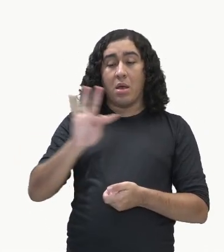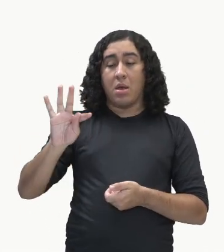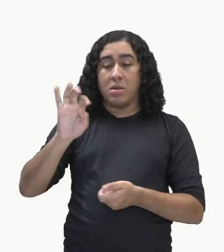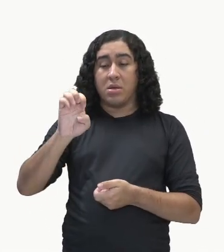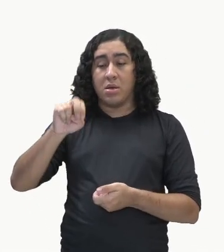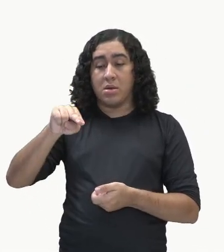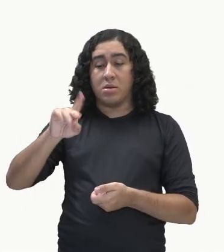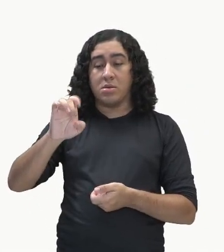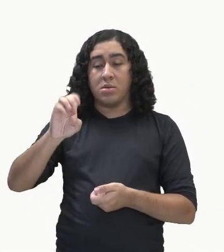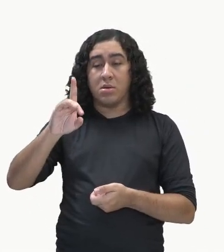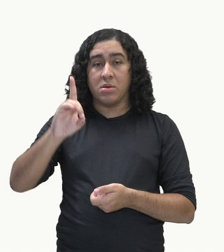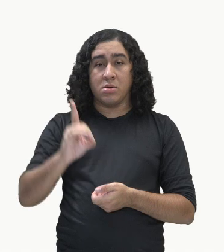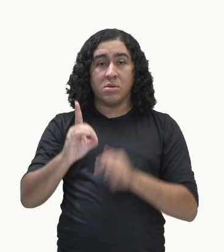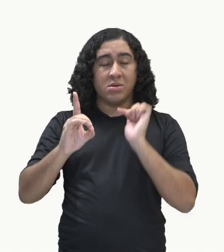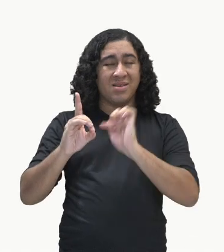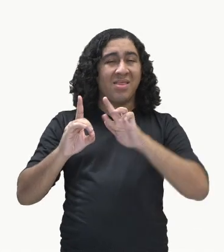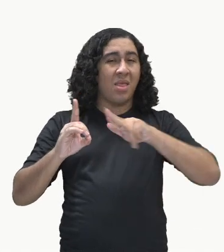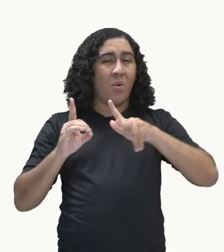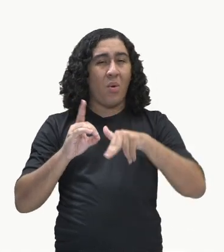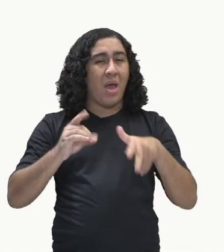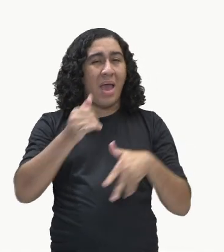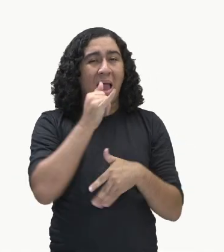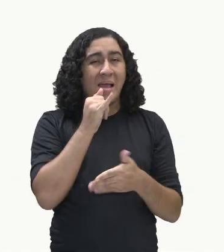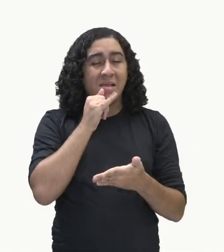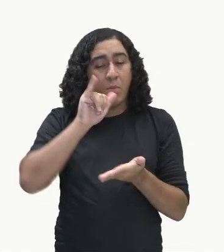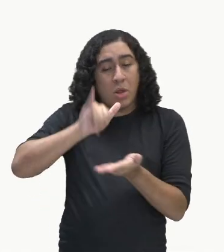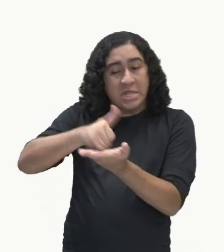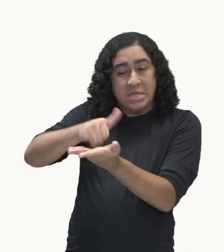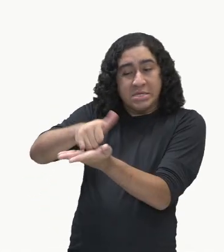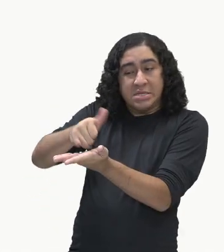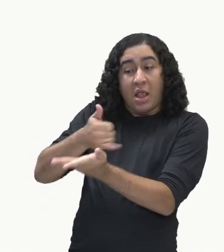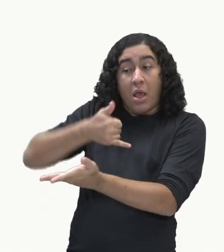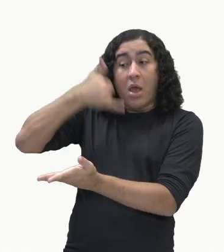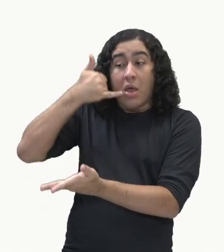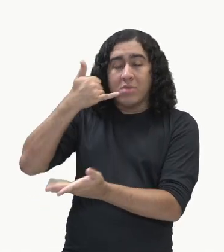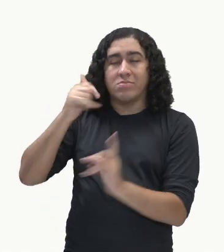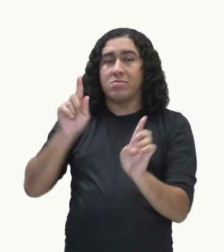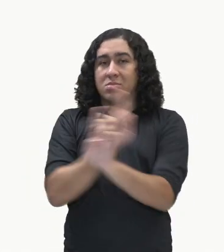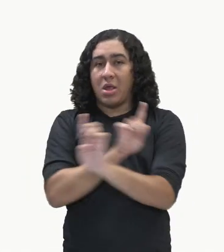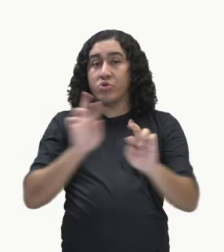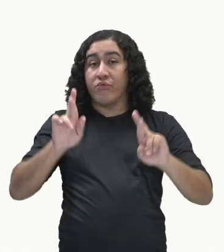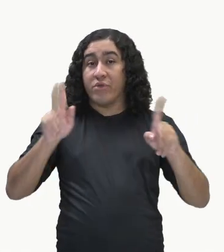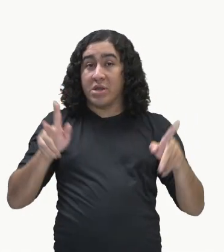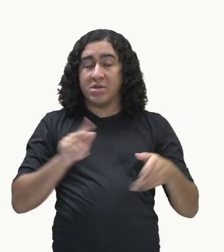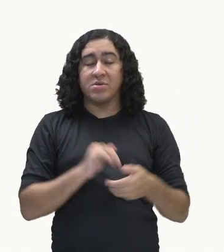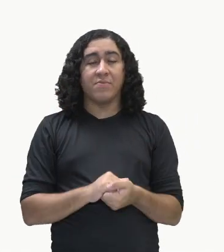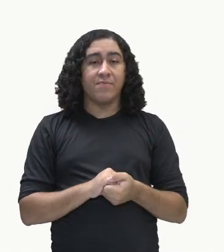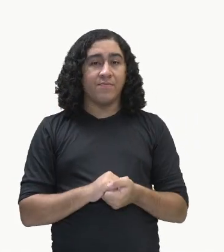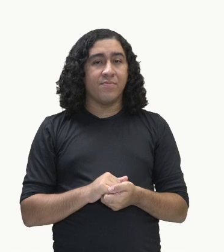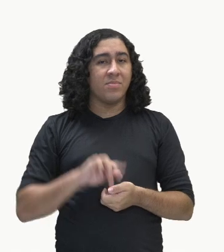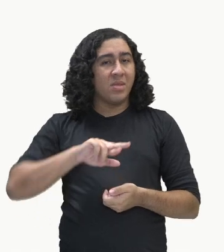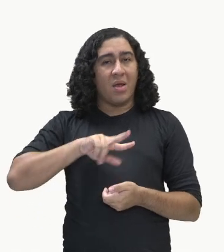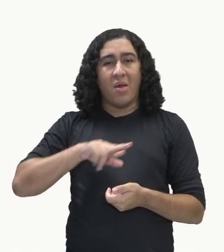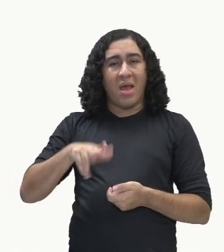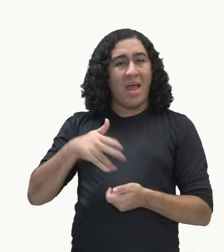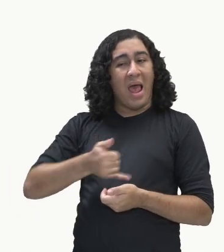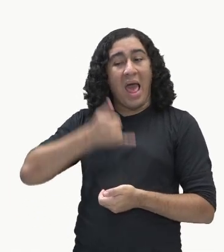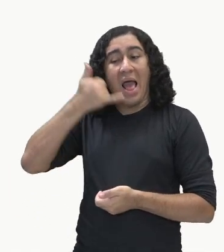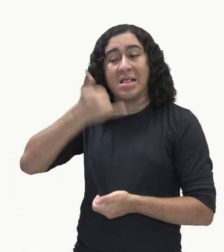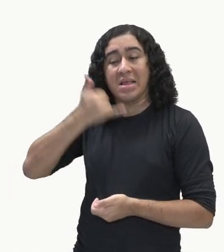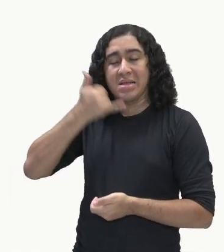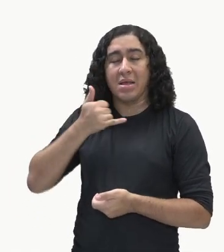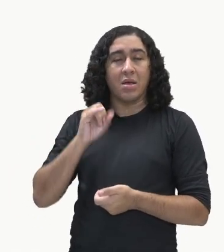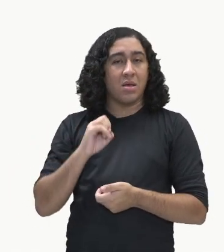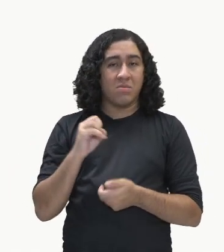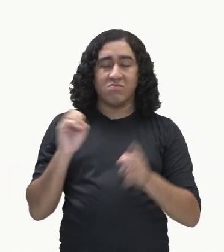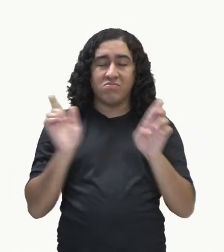cognato. Attend, to attend é um verbo, né? Mas ele não é cognato, ele é um falso cognato, ele não significa atender ou algo